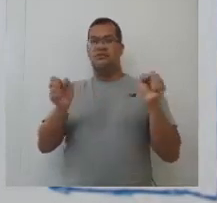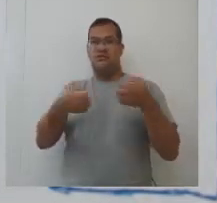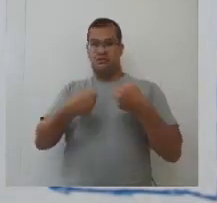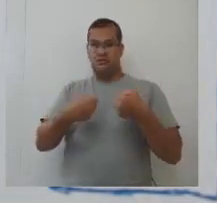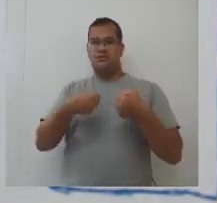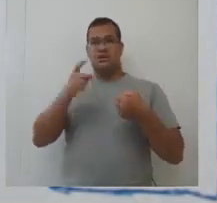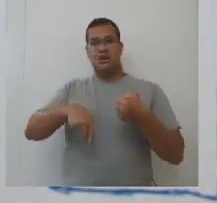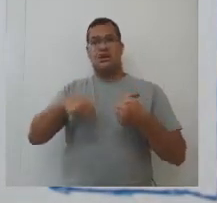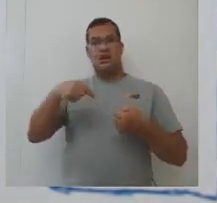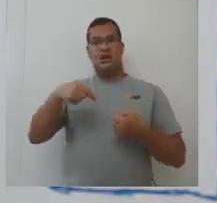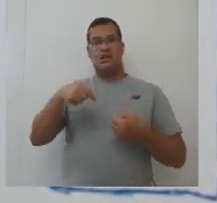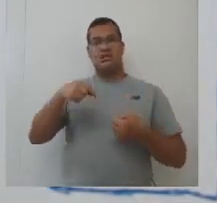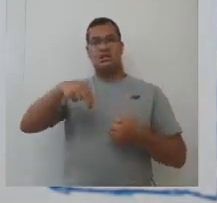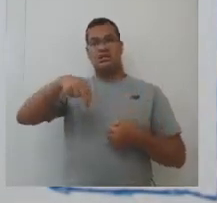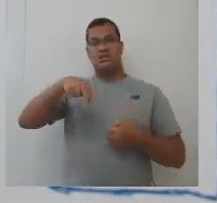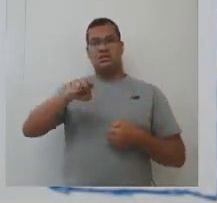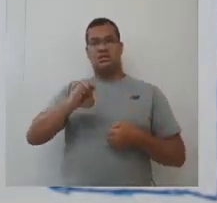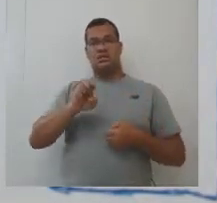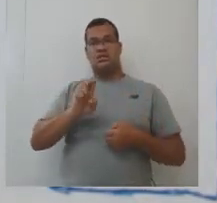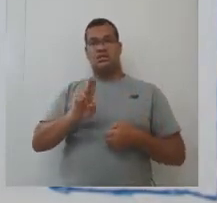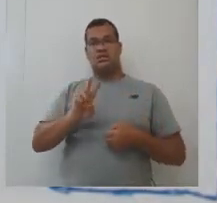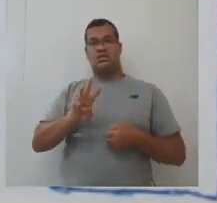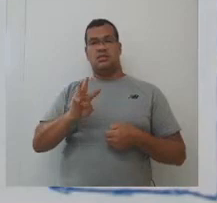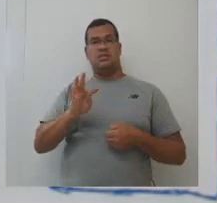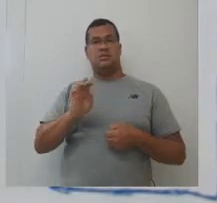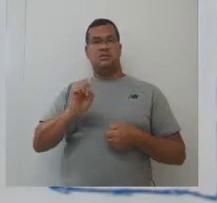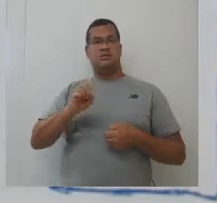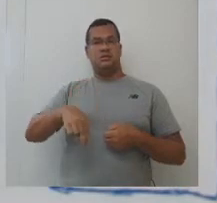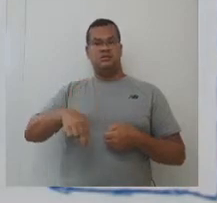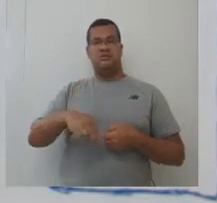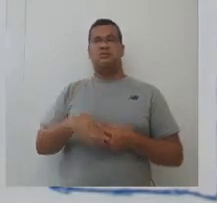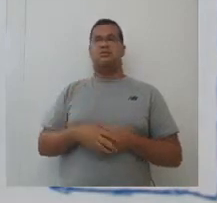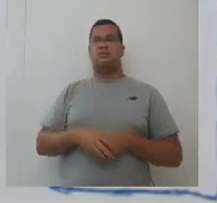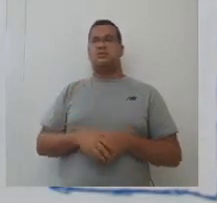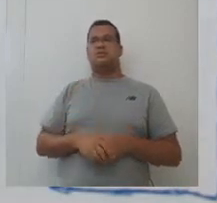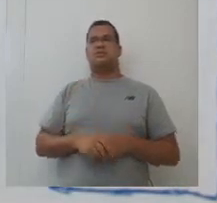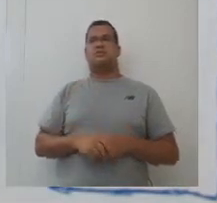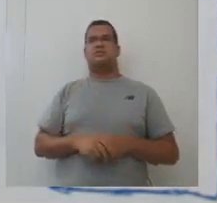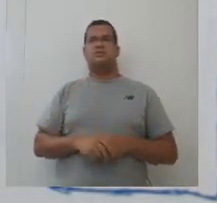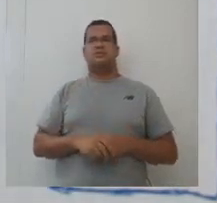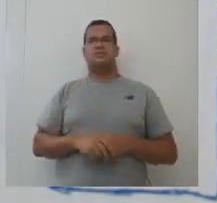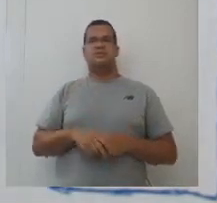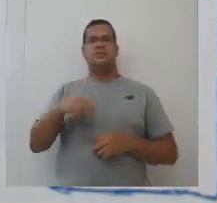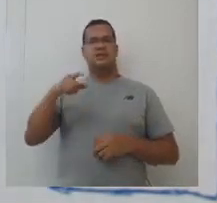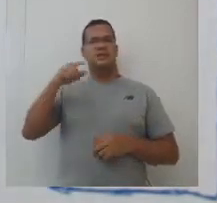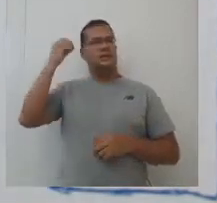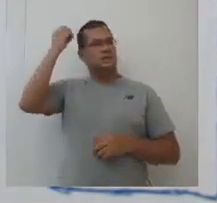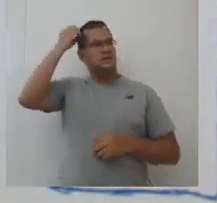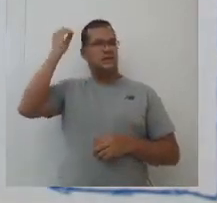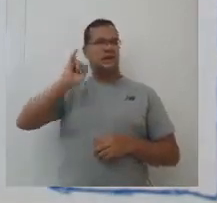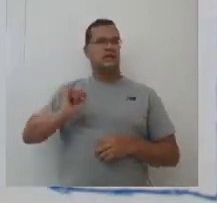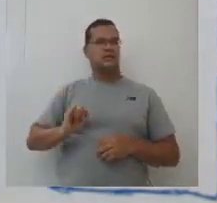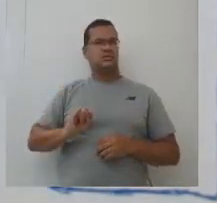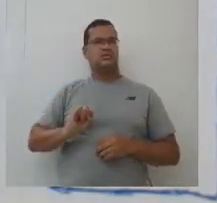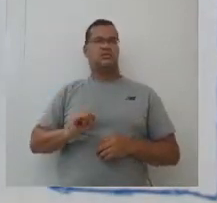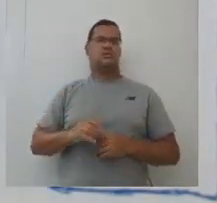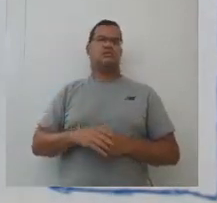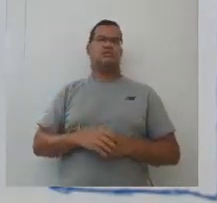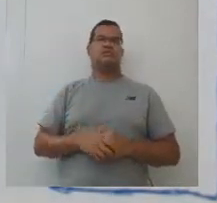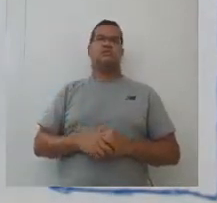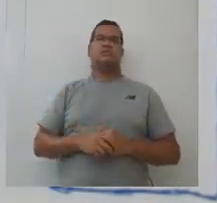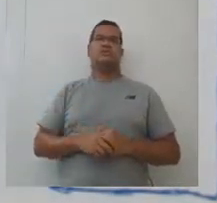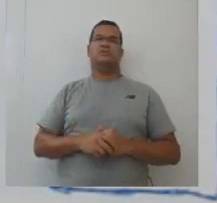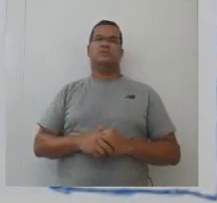Newton, porque a força é expressa em Newton, Isaac Newton, barra.